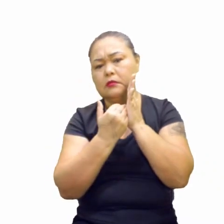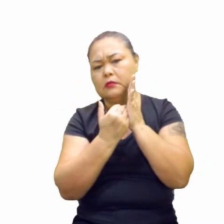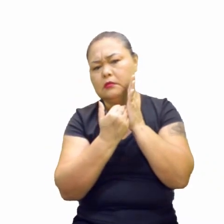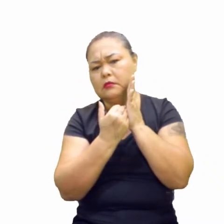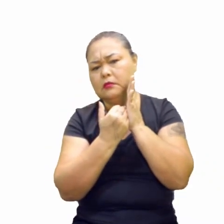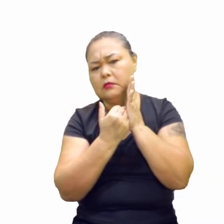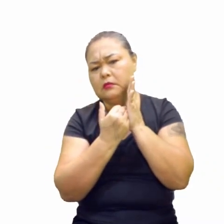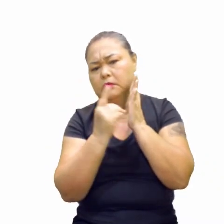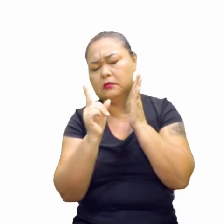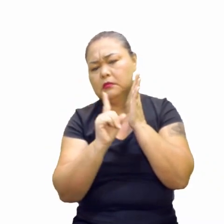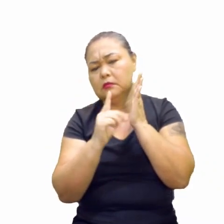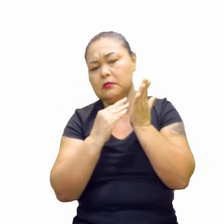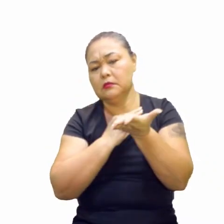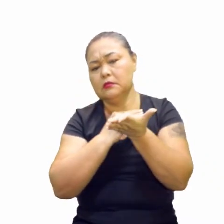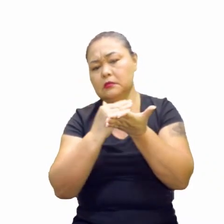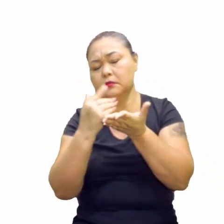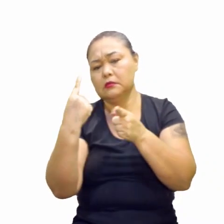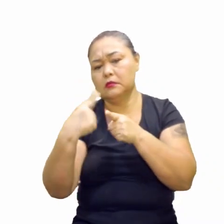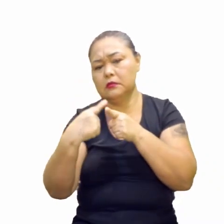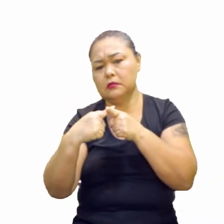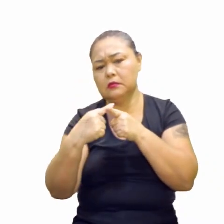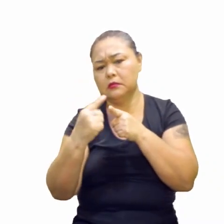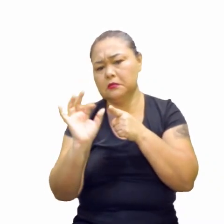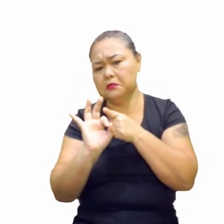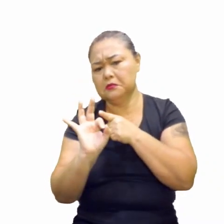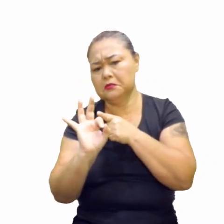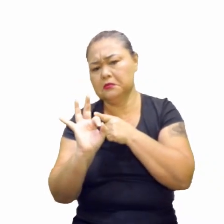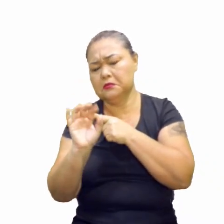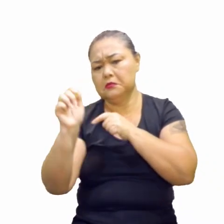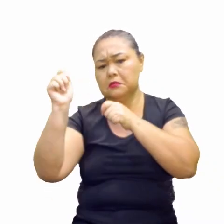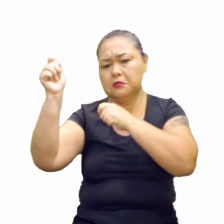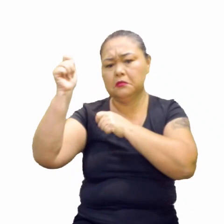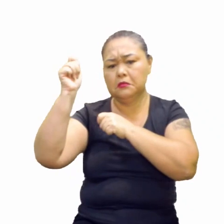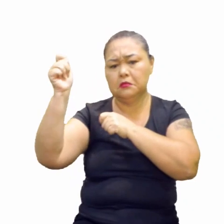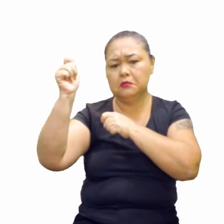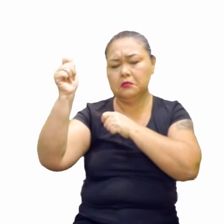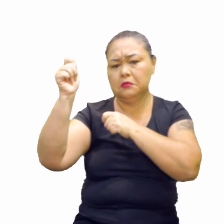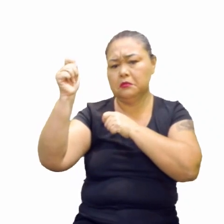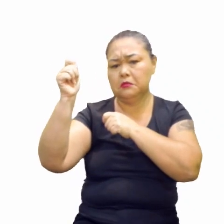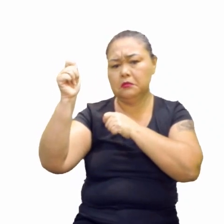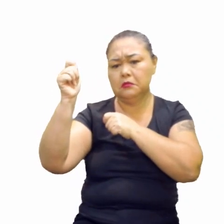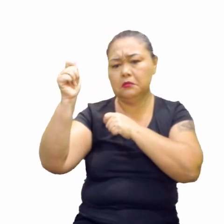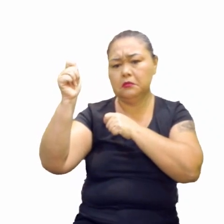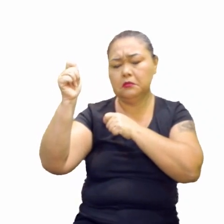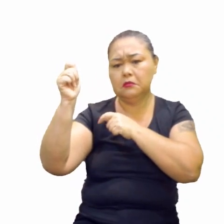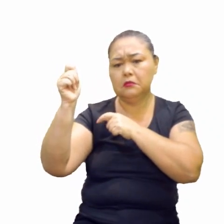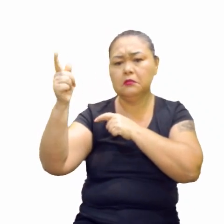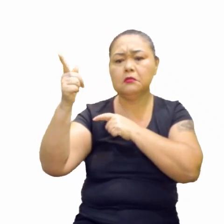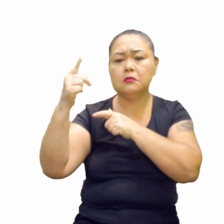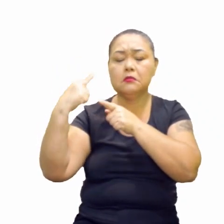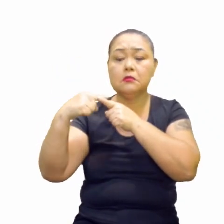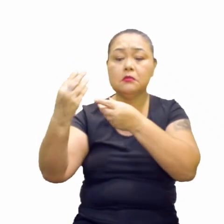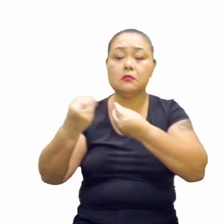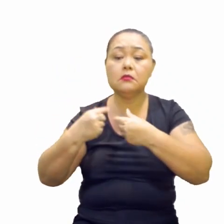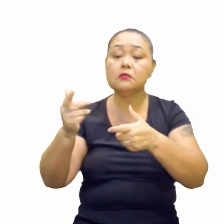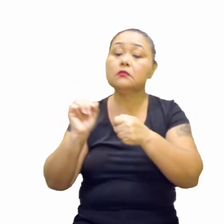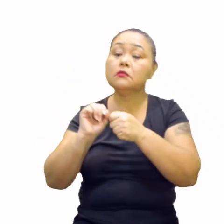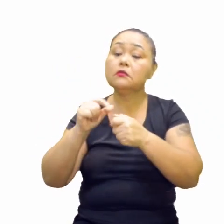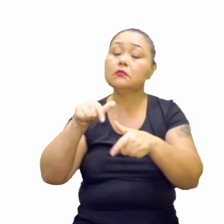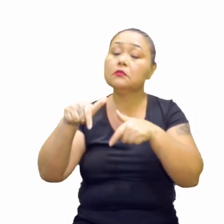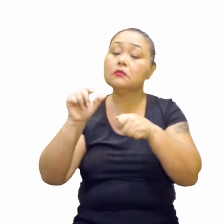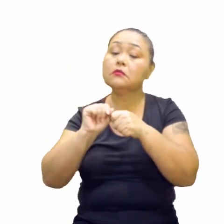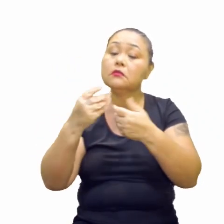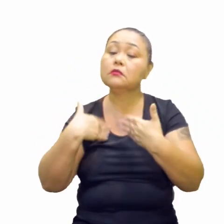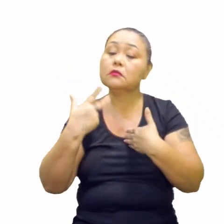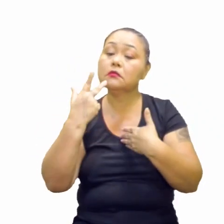não começou porque deveríamos. Esse cartaz aqui, ó. Por que você não pode dar um emprego ao meu pai? Esse outro cartaz.